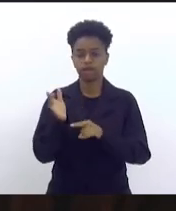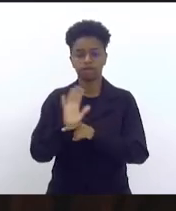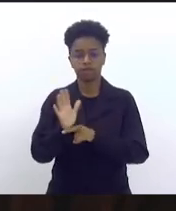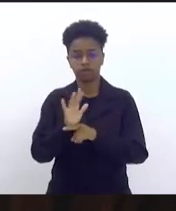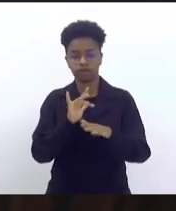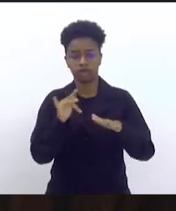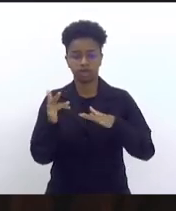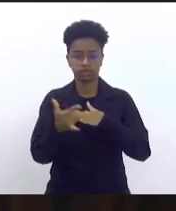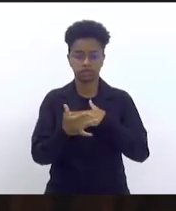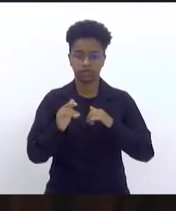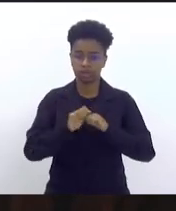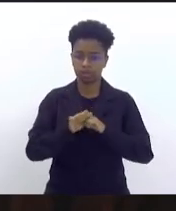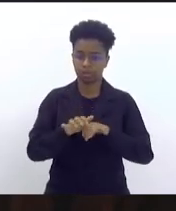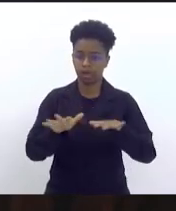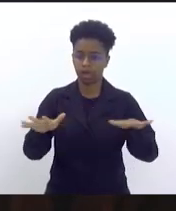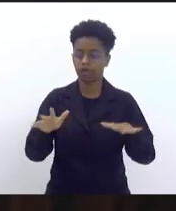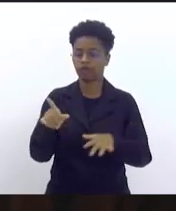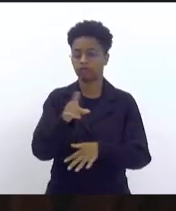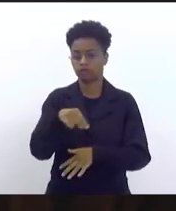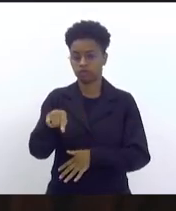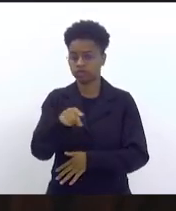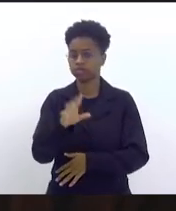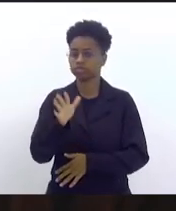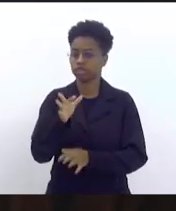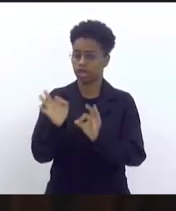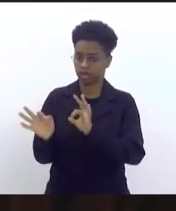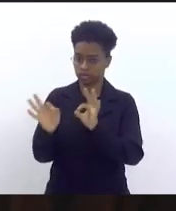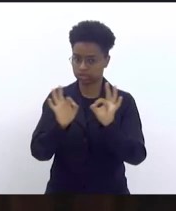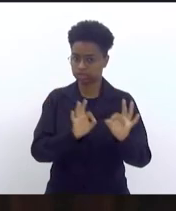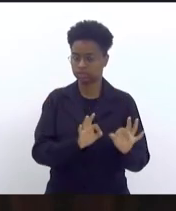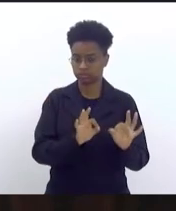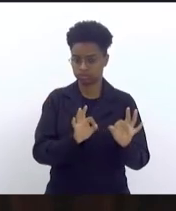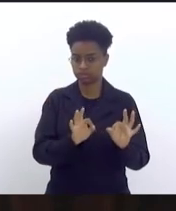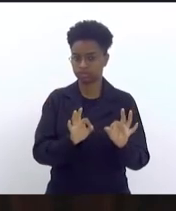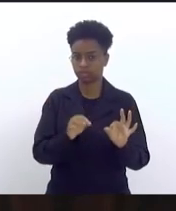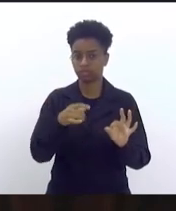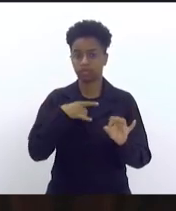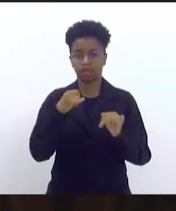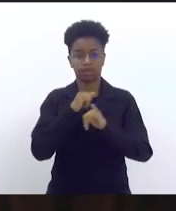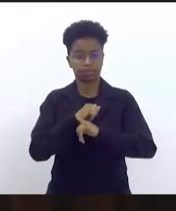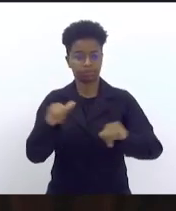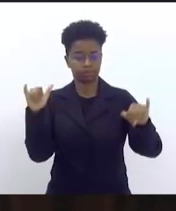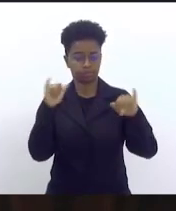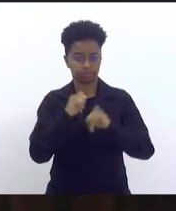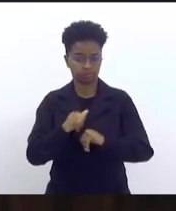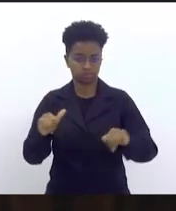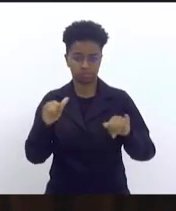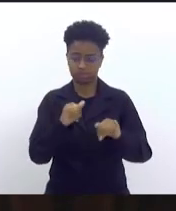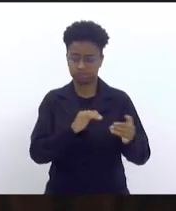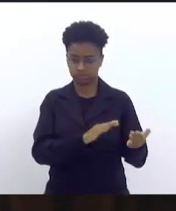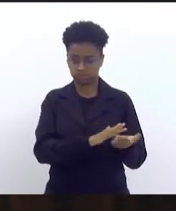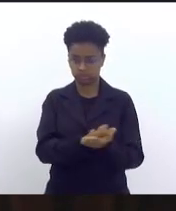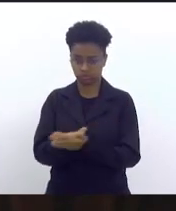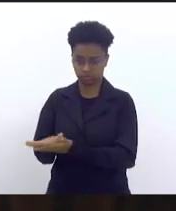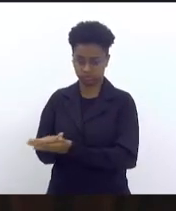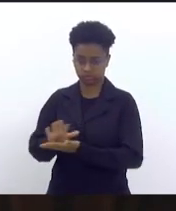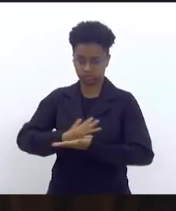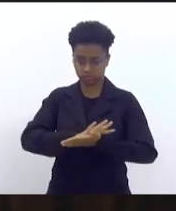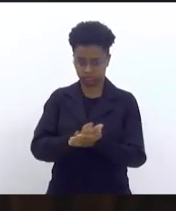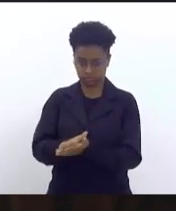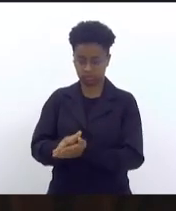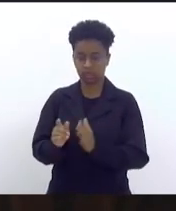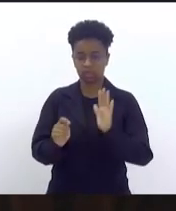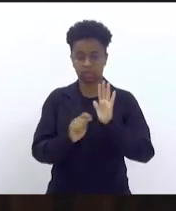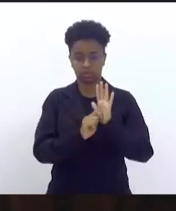sociais que muitos de vocês já deve ter visto enfim a notícia ela é devastadora essa